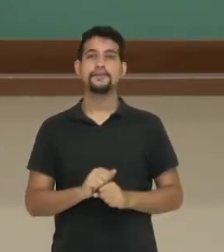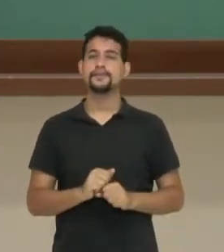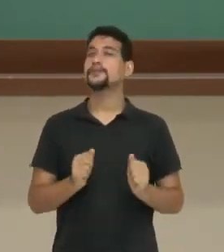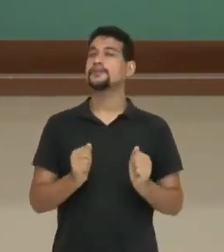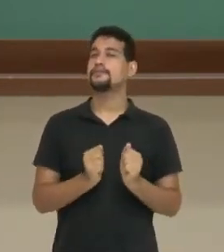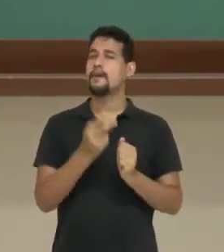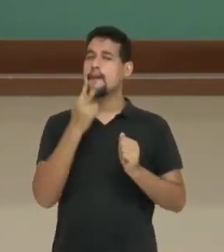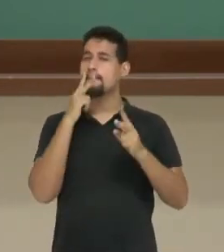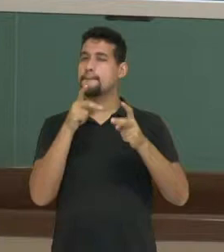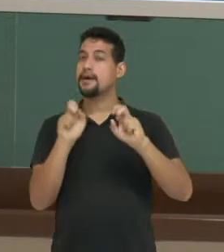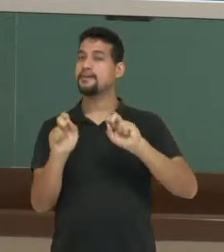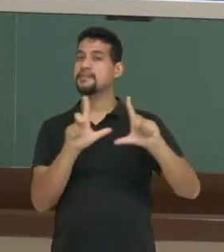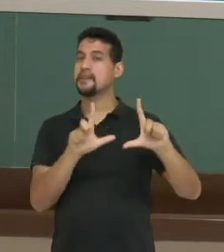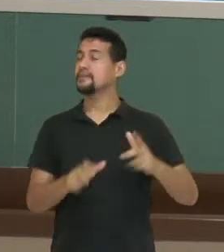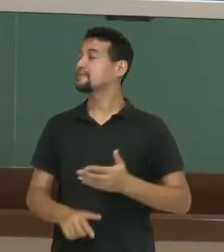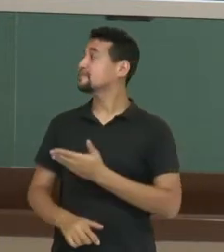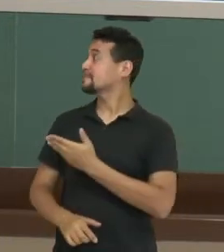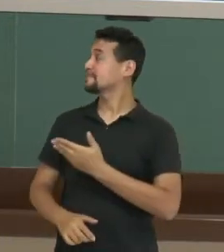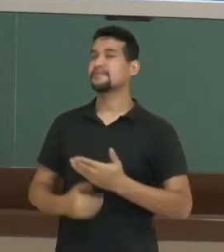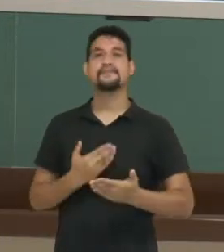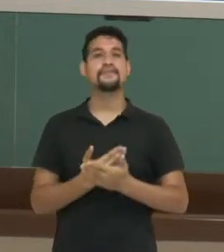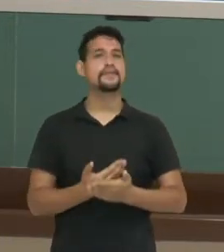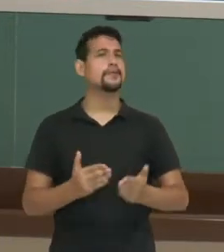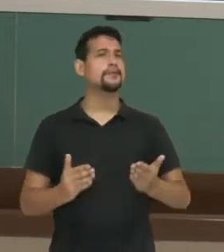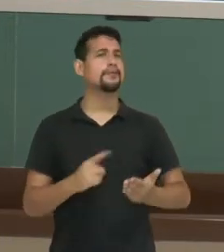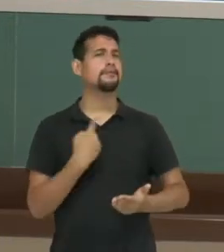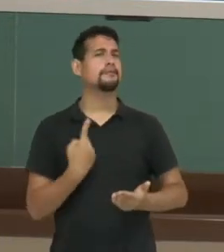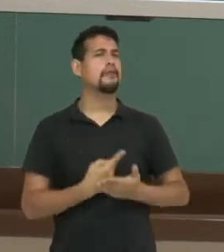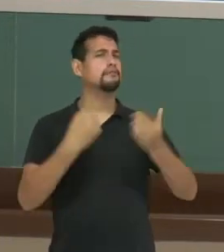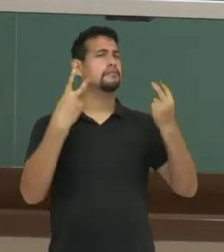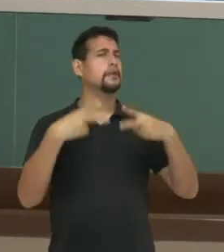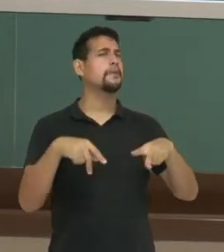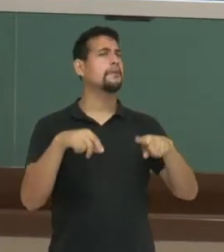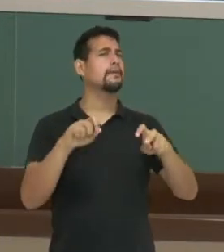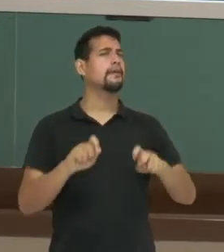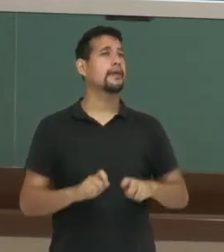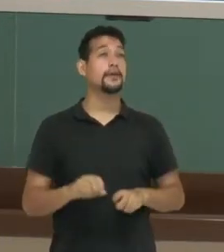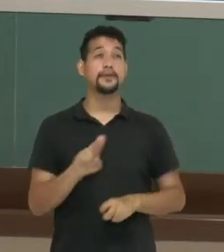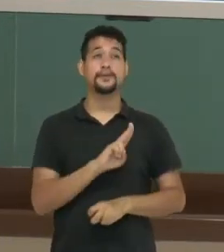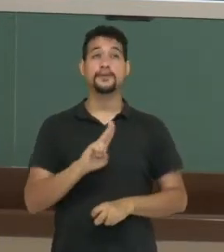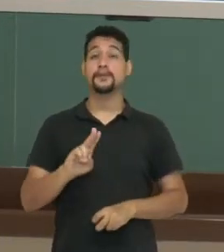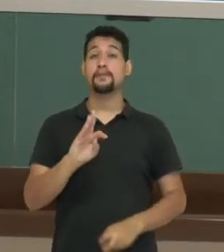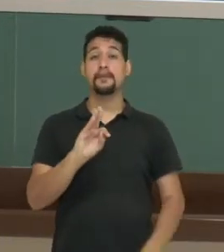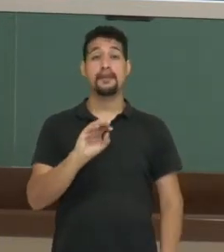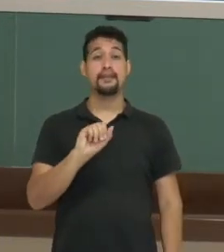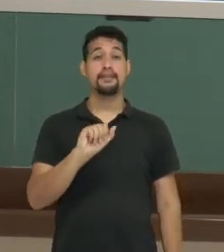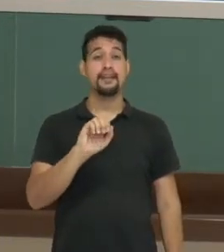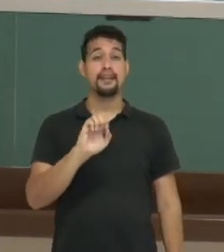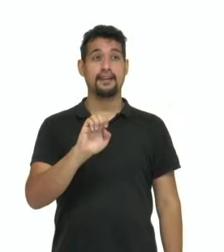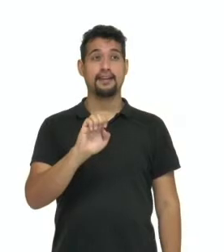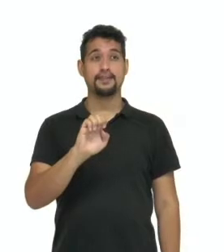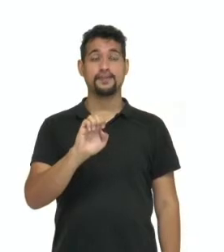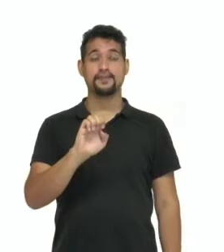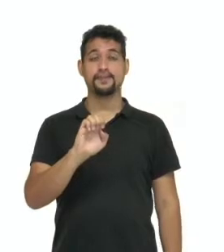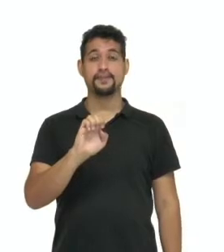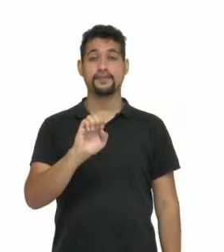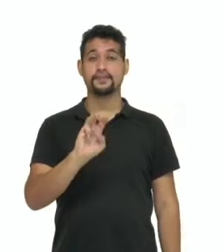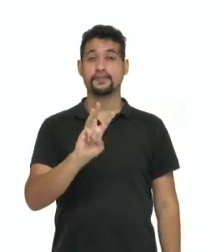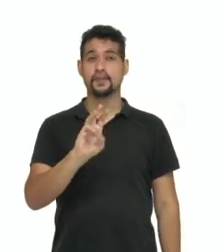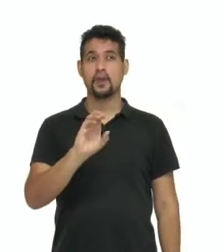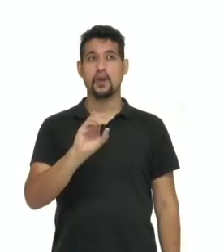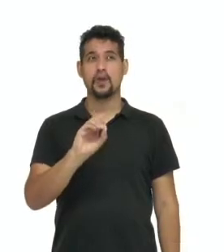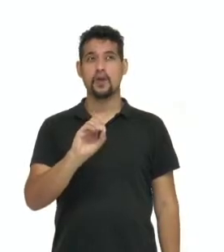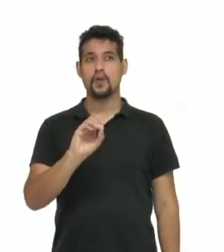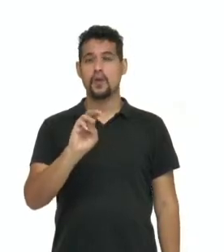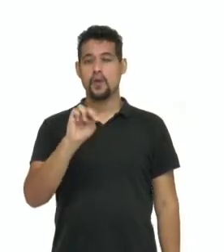no slide. Na aula de hoje vamos tratar do Taekwondo, conhecer os seus principais